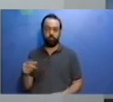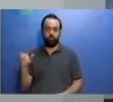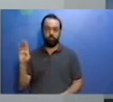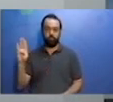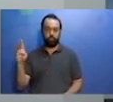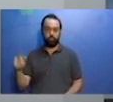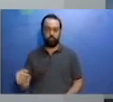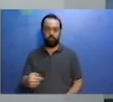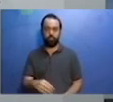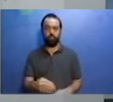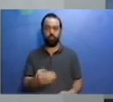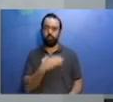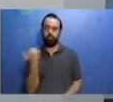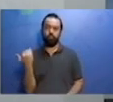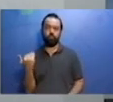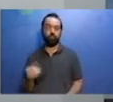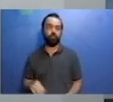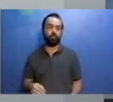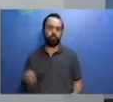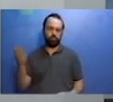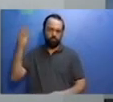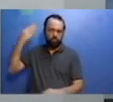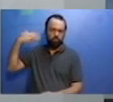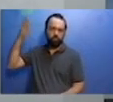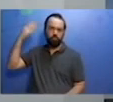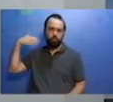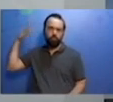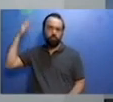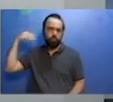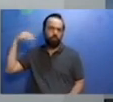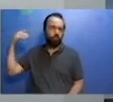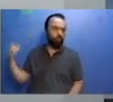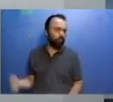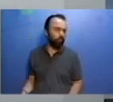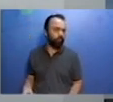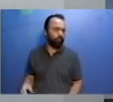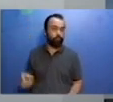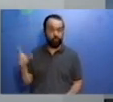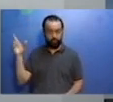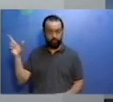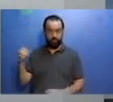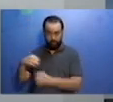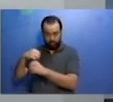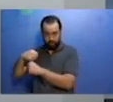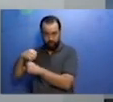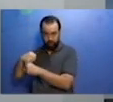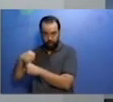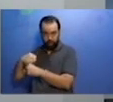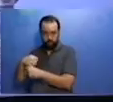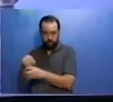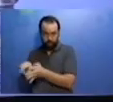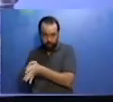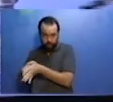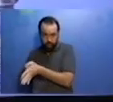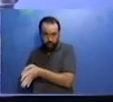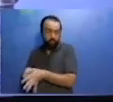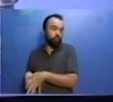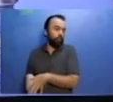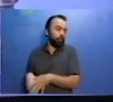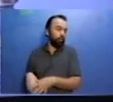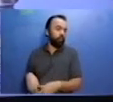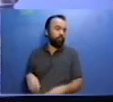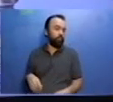primeira vez que descobriu-se que existia os antibióticos, foi esse cientista aqui, Alexander Fleming. Ele viveu